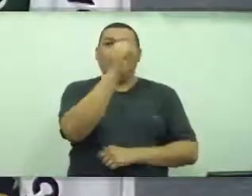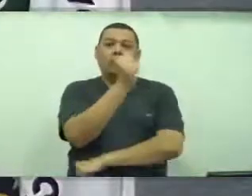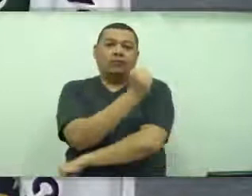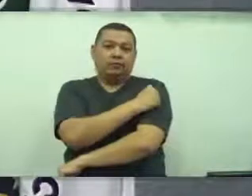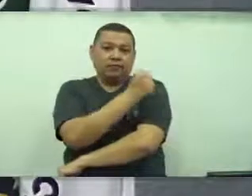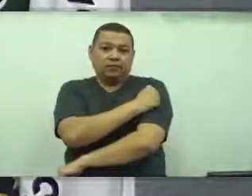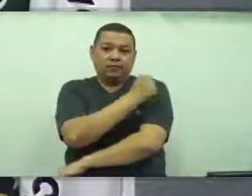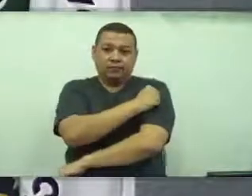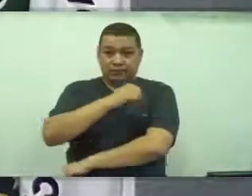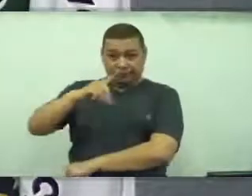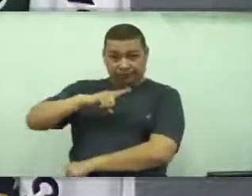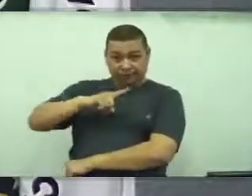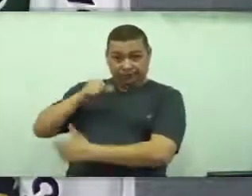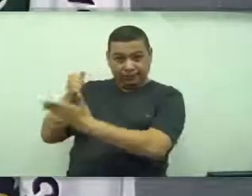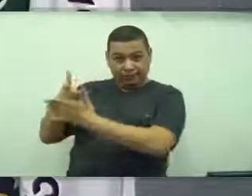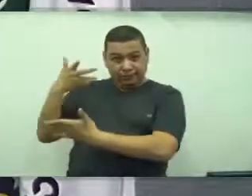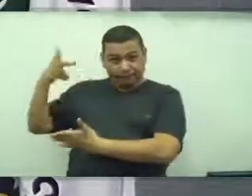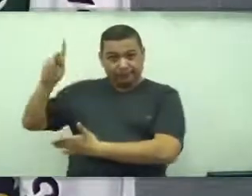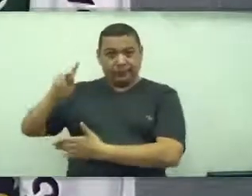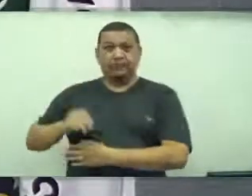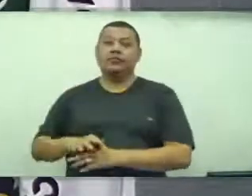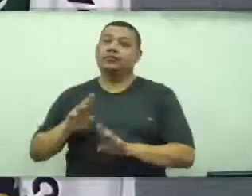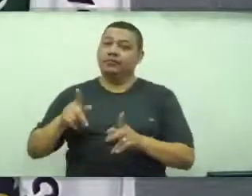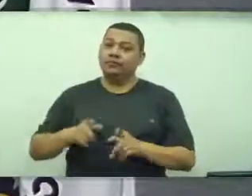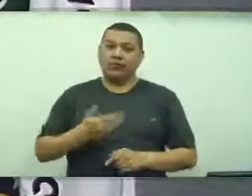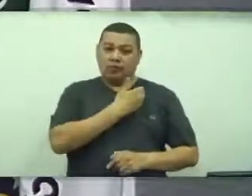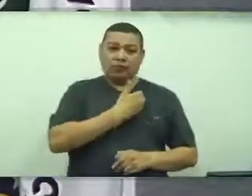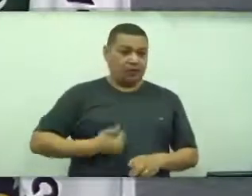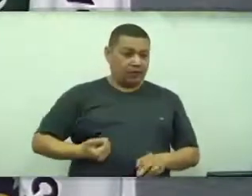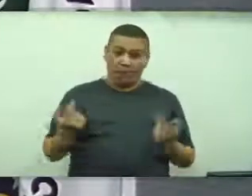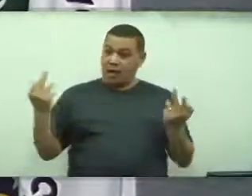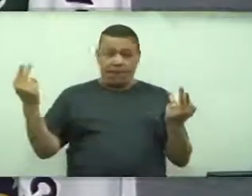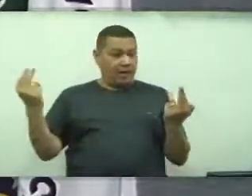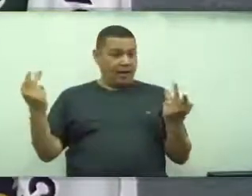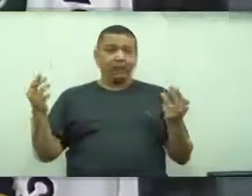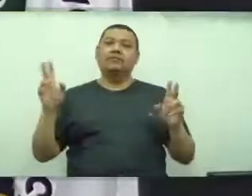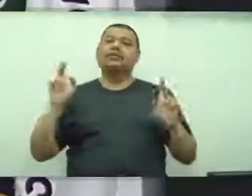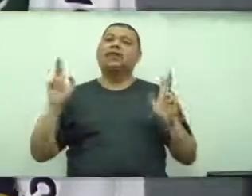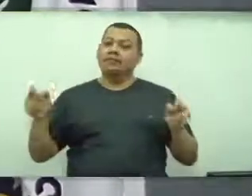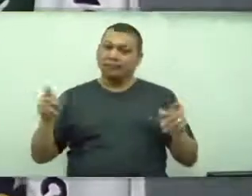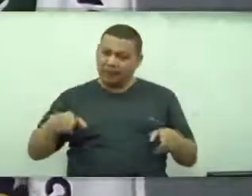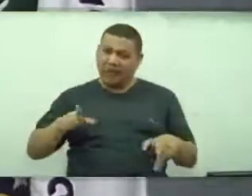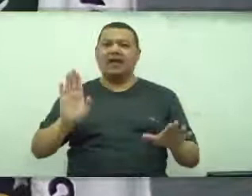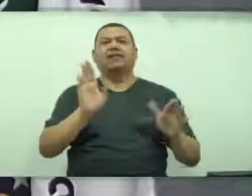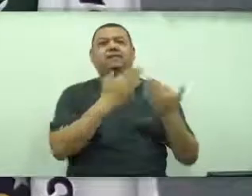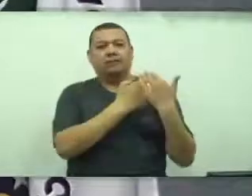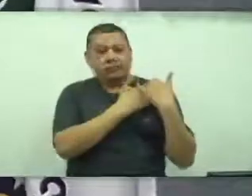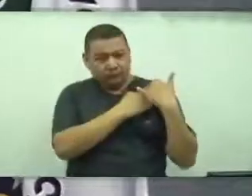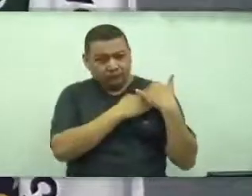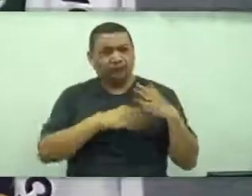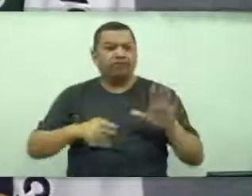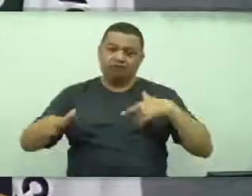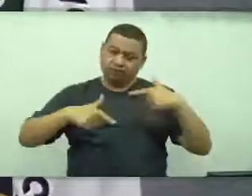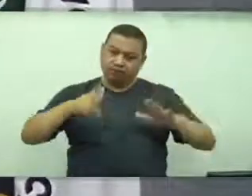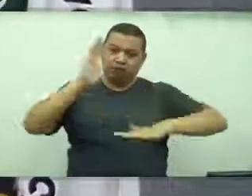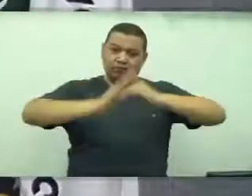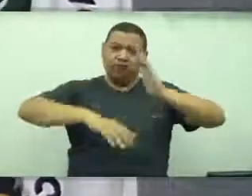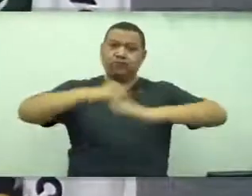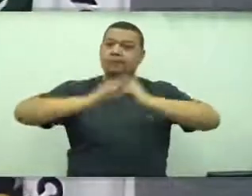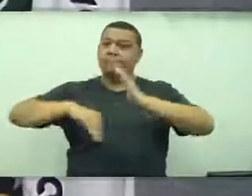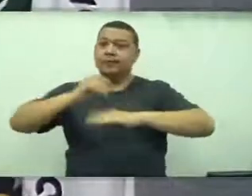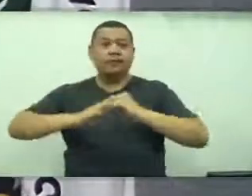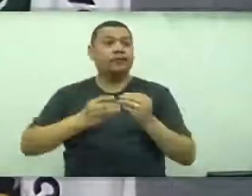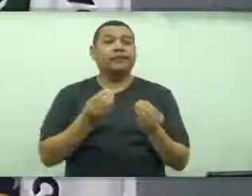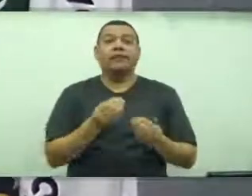aluno tem que participa numa escola particular, tá? Isso se faz com compromisso, com competência, com realmente